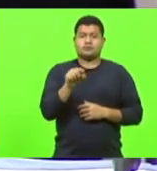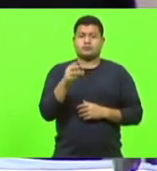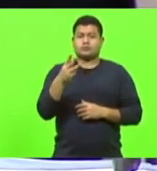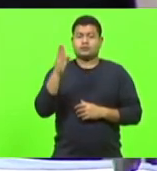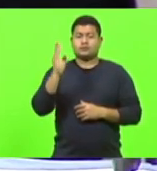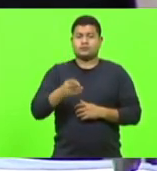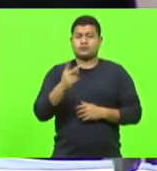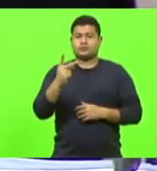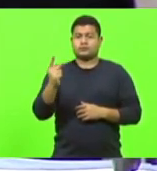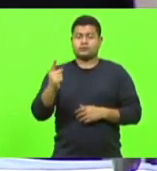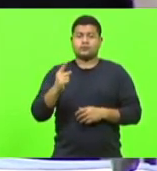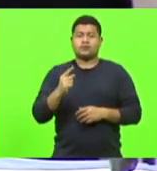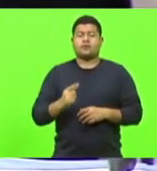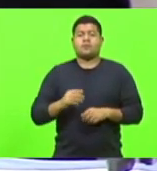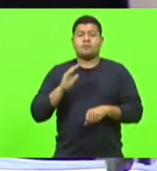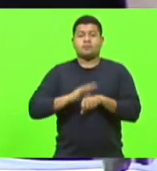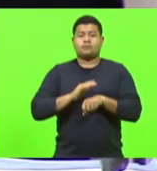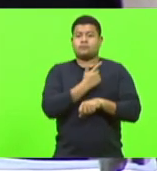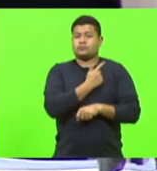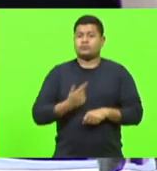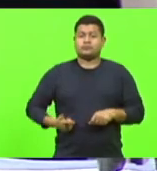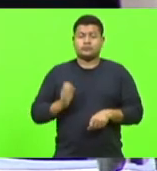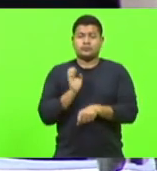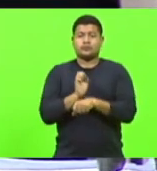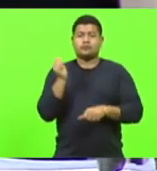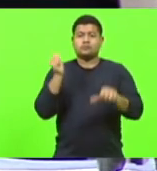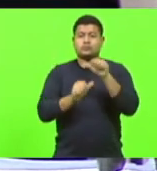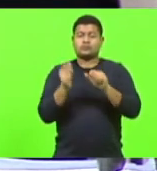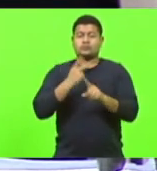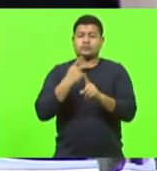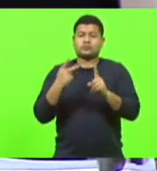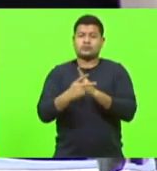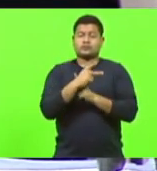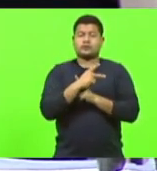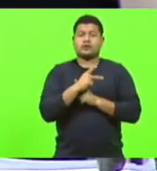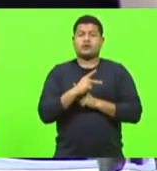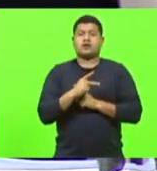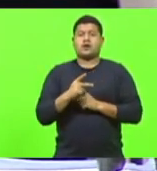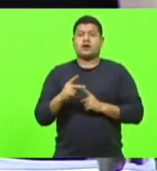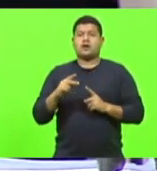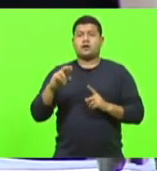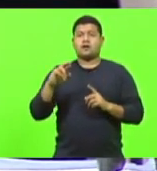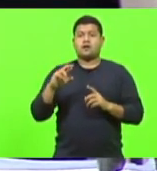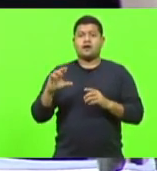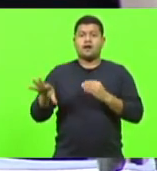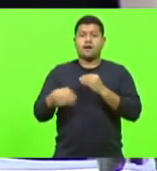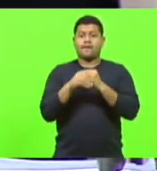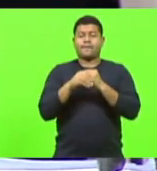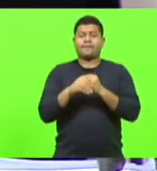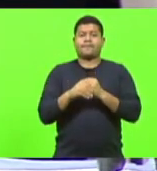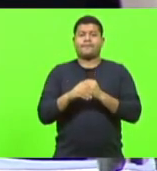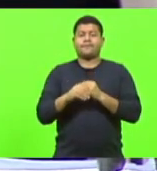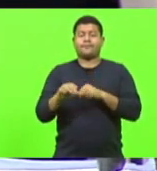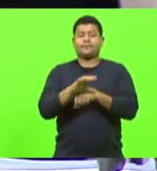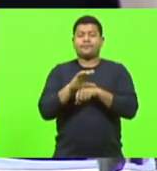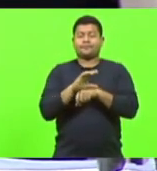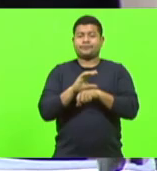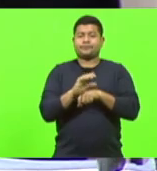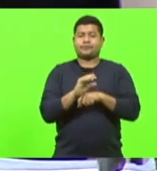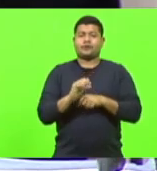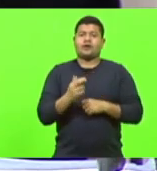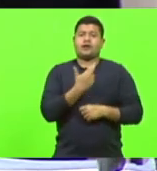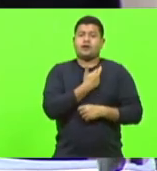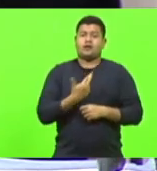Santa Catarina altera o Regimento próprio da previdência social do Estado de Santa Catarina nos termos da emenda à Constituição da República